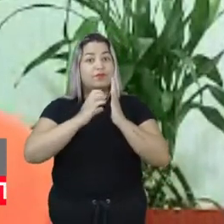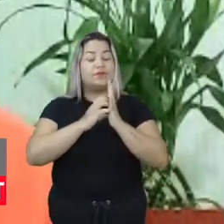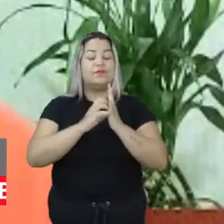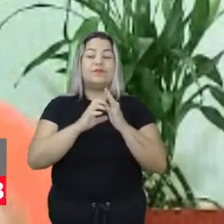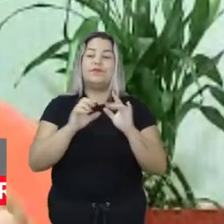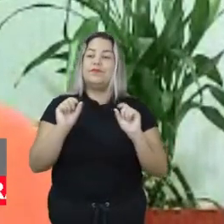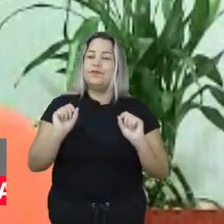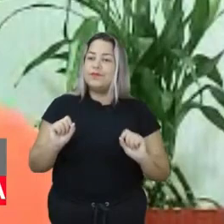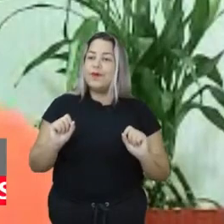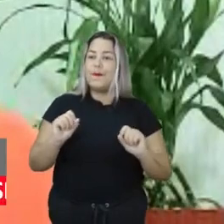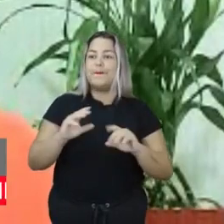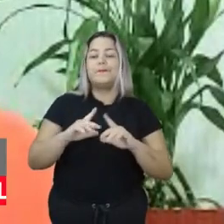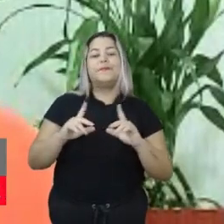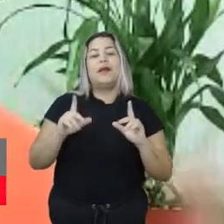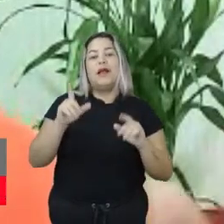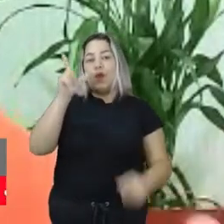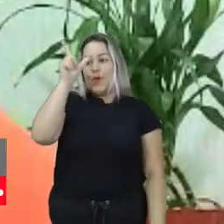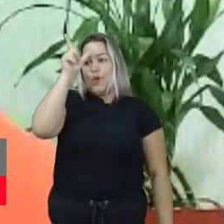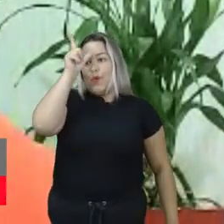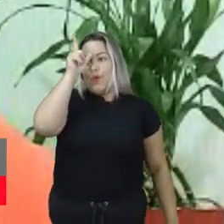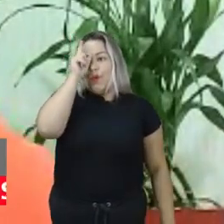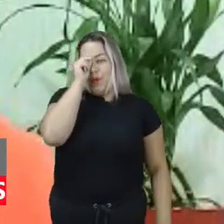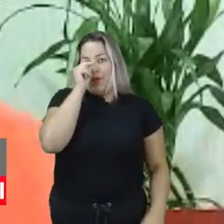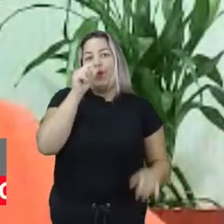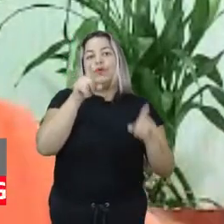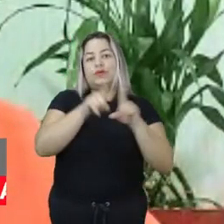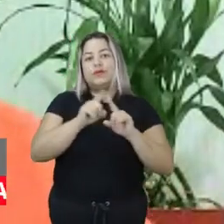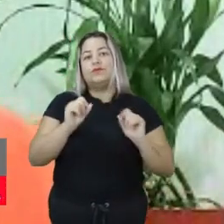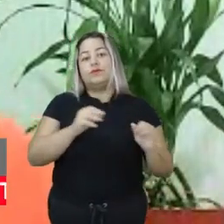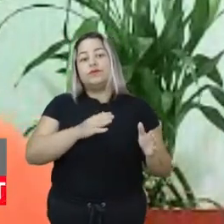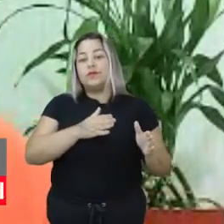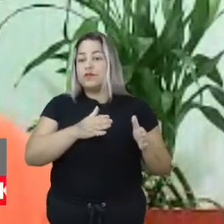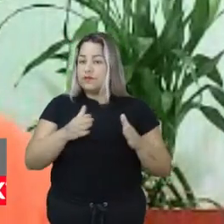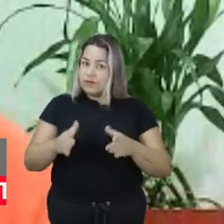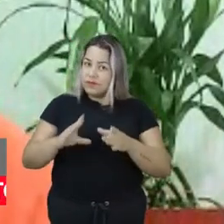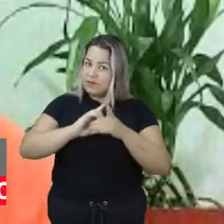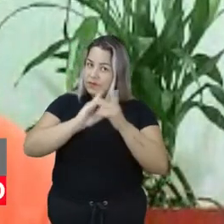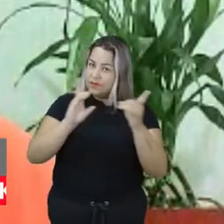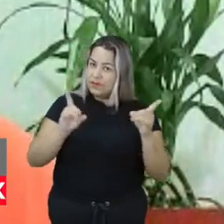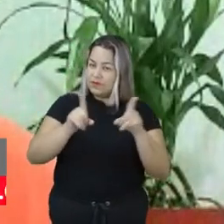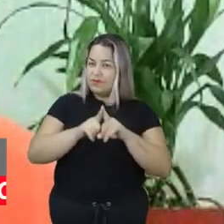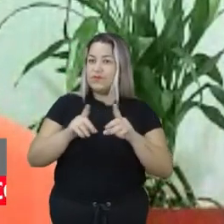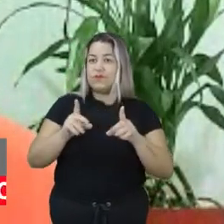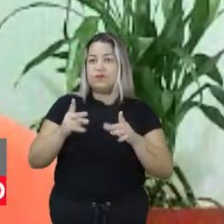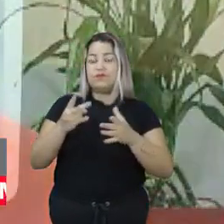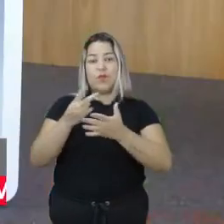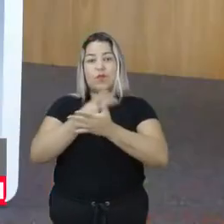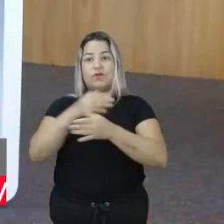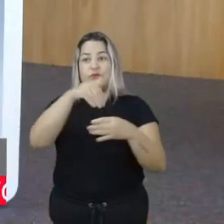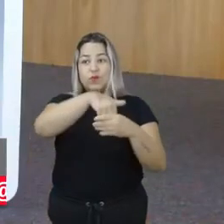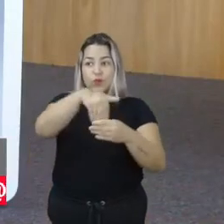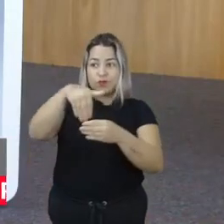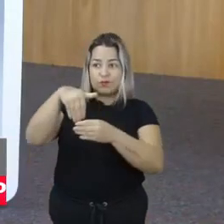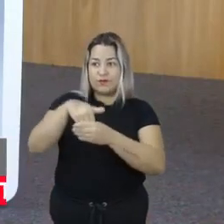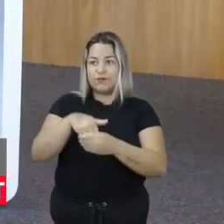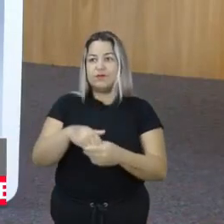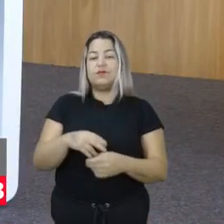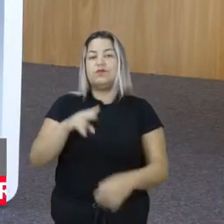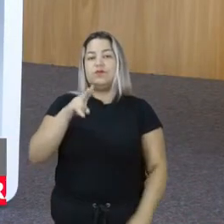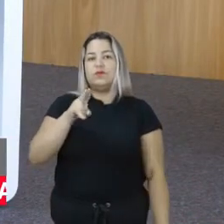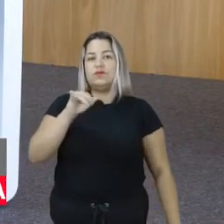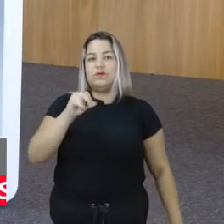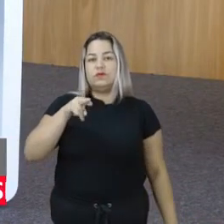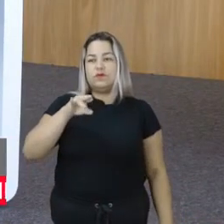campanha mais aliviados dos processos burocráticos que também fazem parte do processo eleitoral. Aqui o